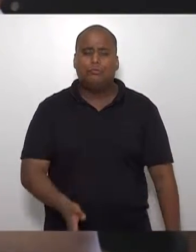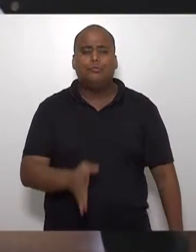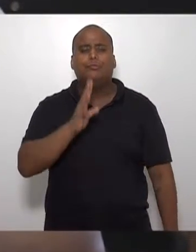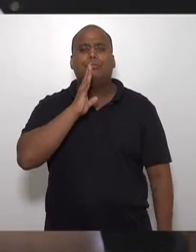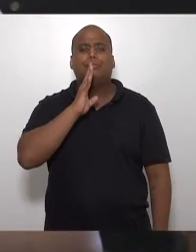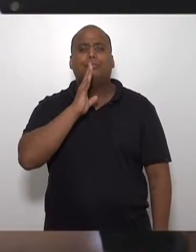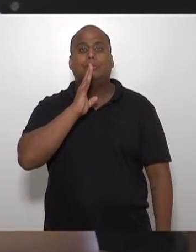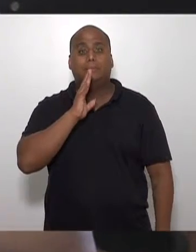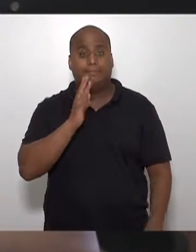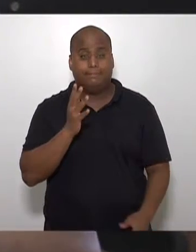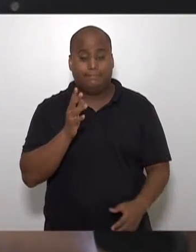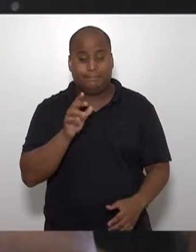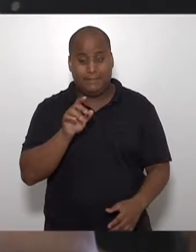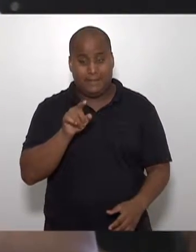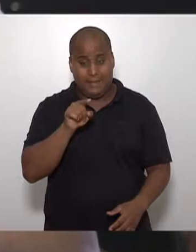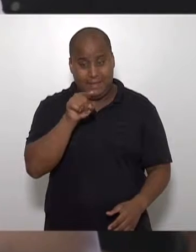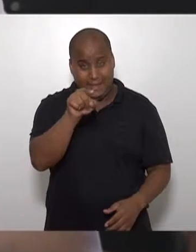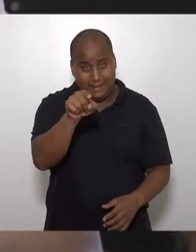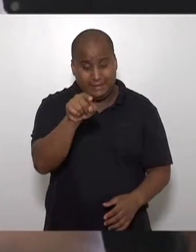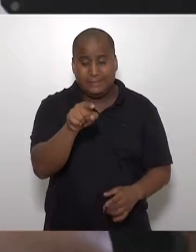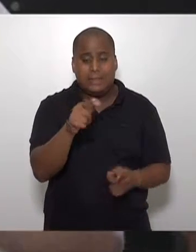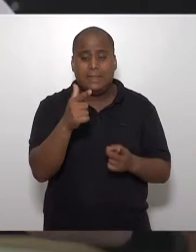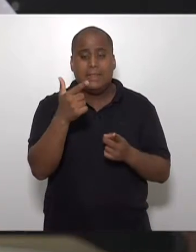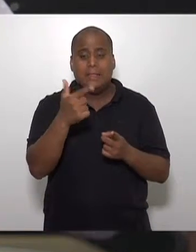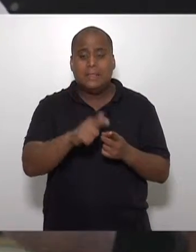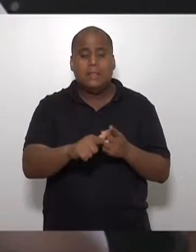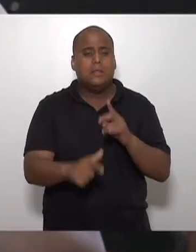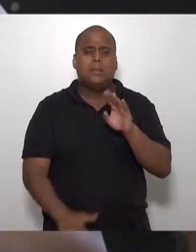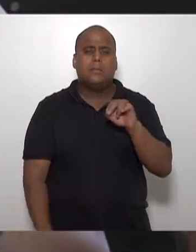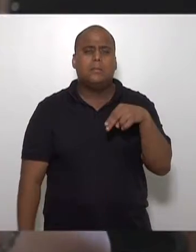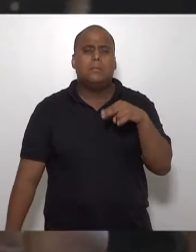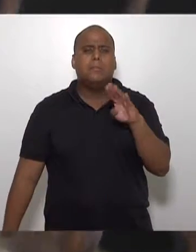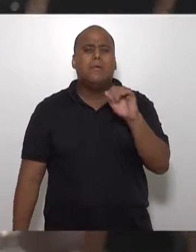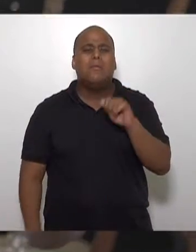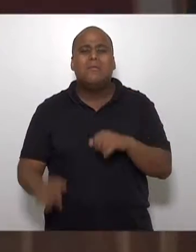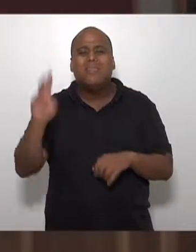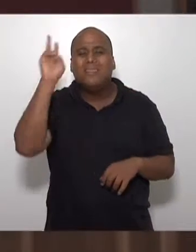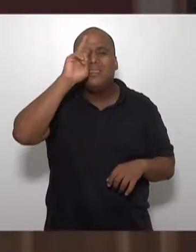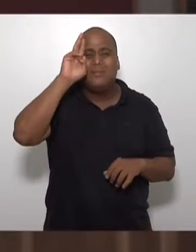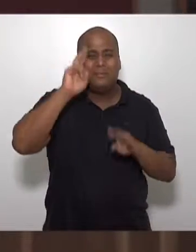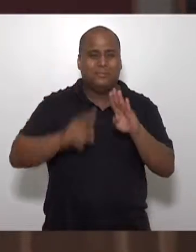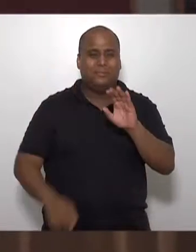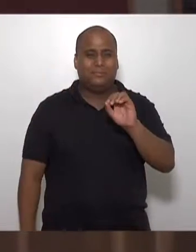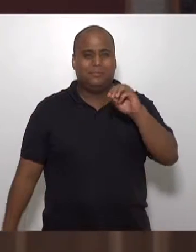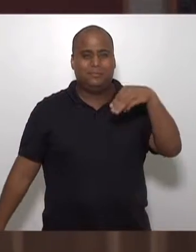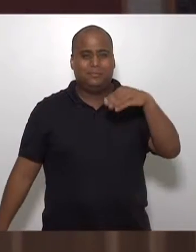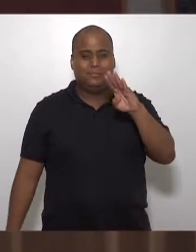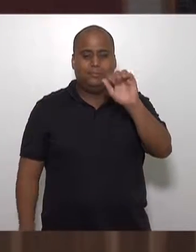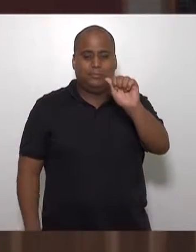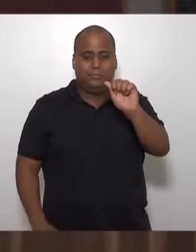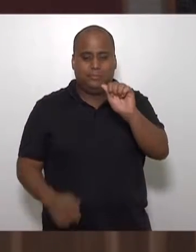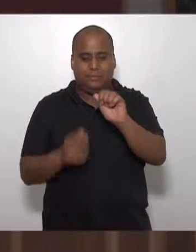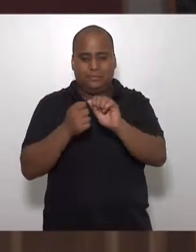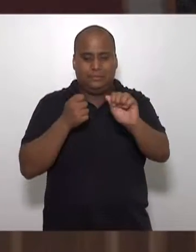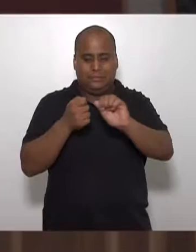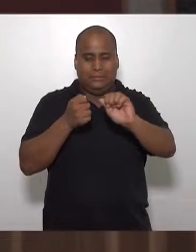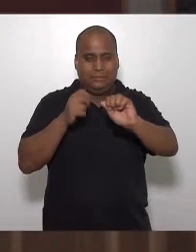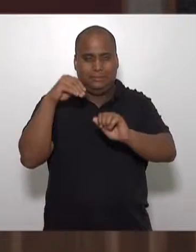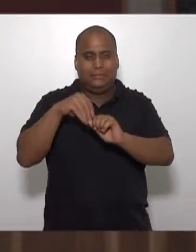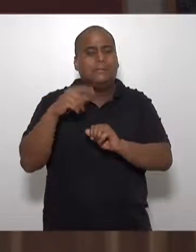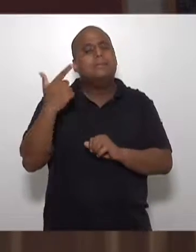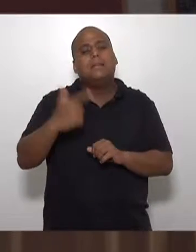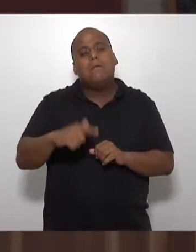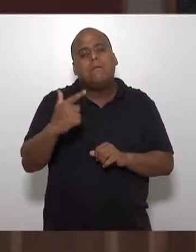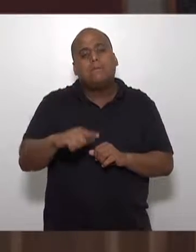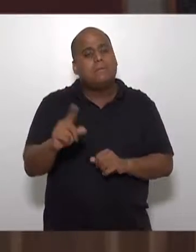hoje esse instrumento ele não tem bomba de afinação afinação ela é feita aqui né não encaixa